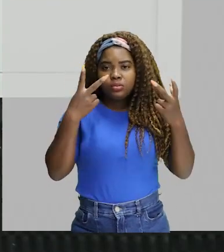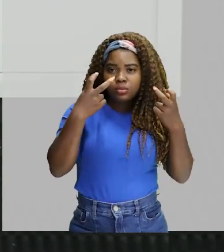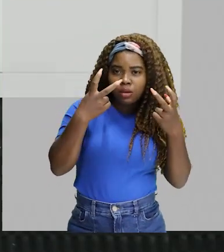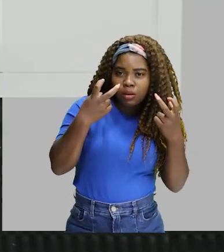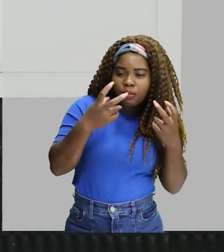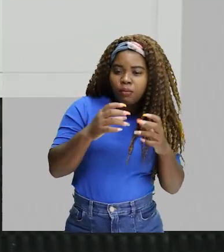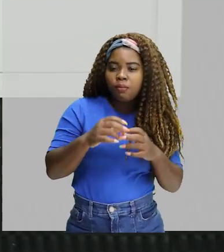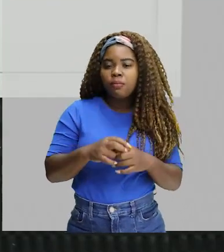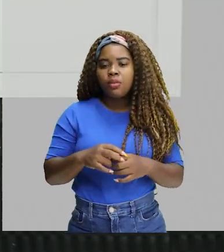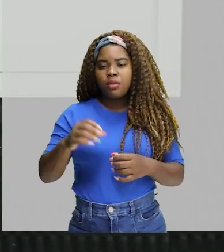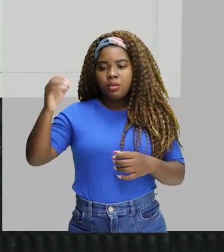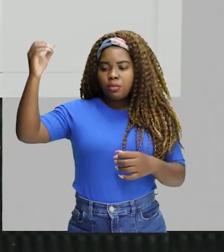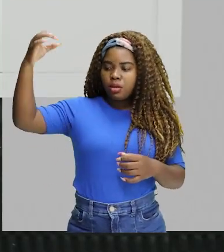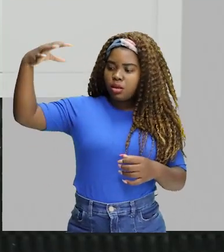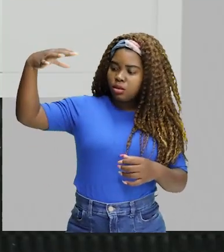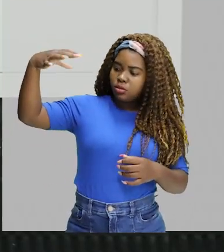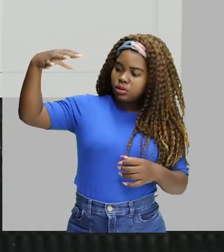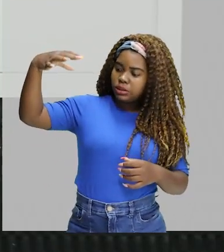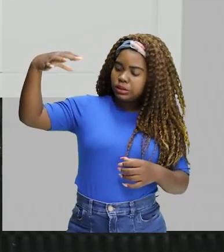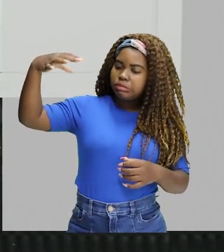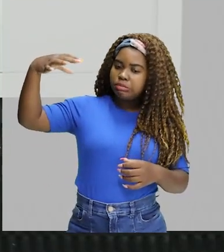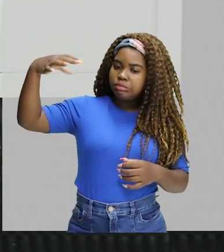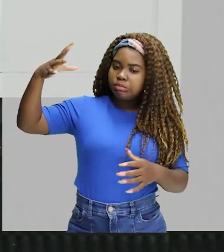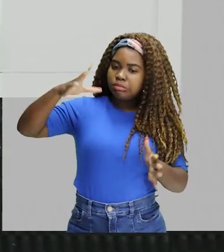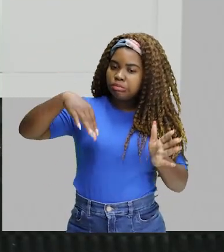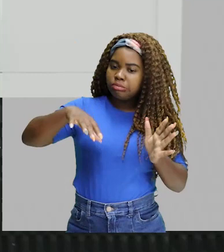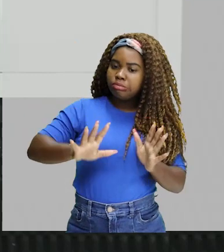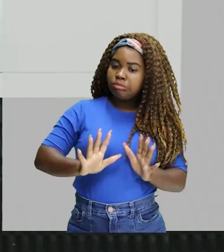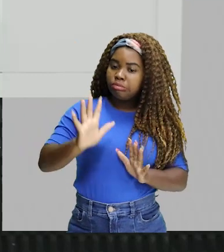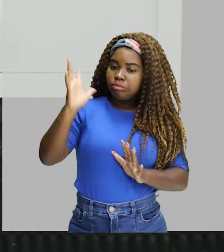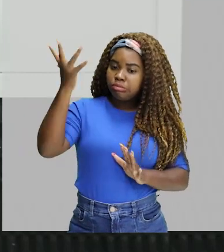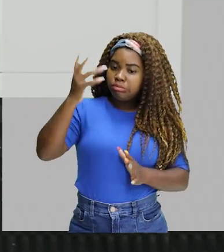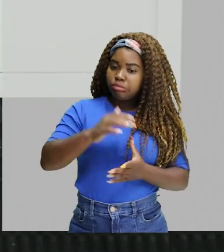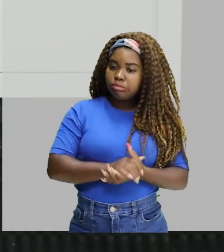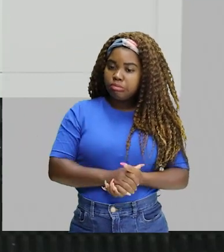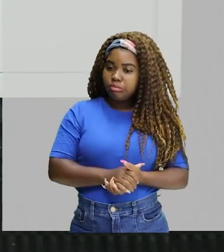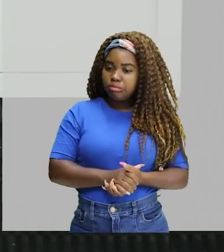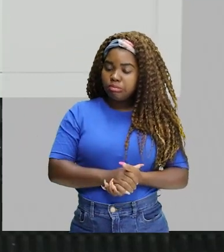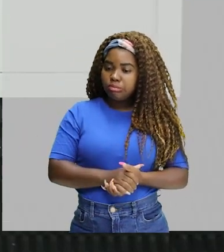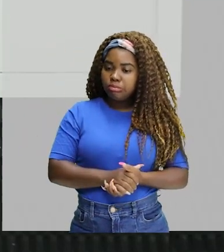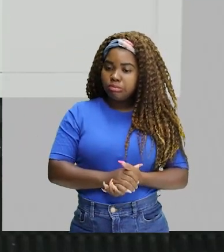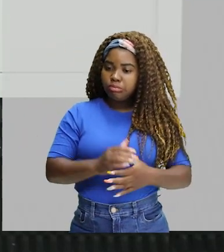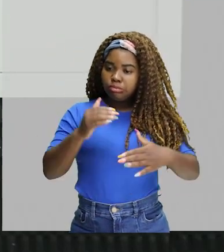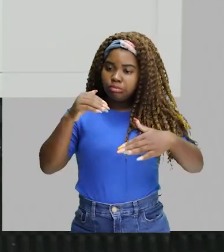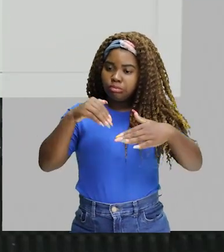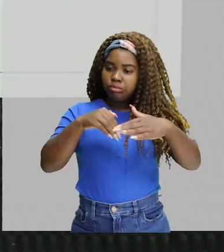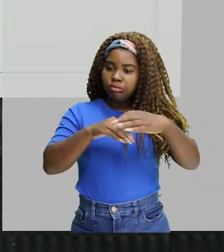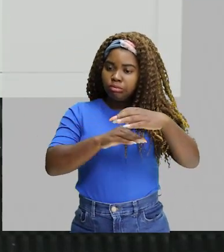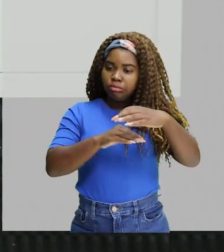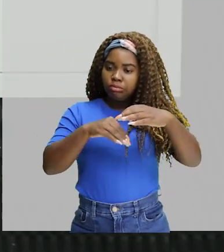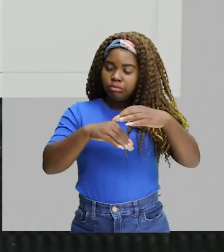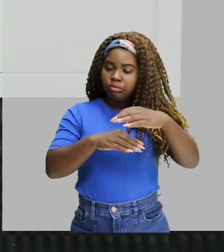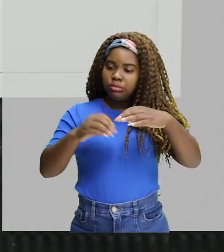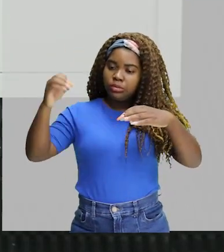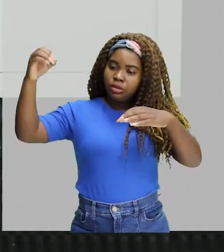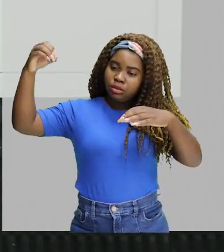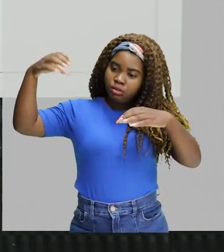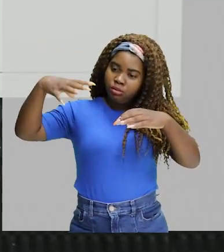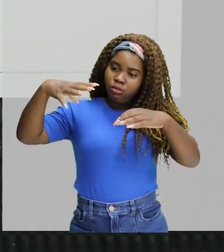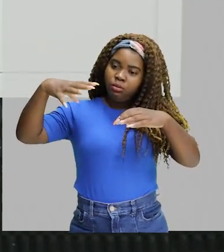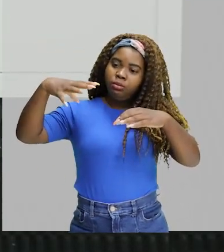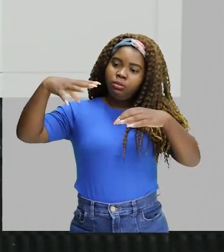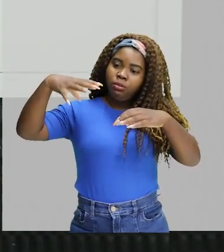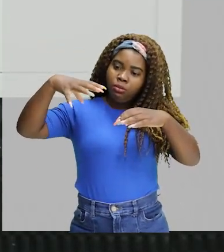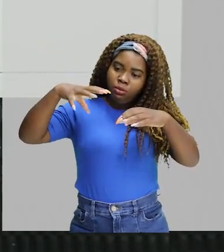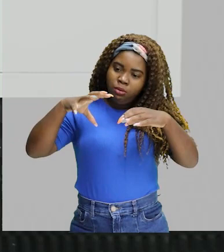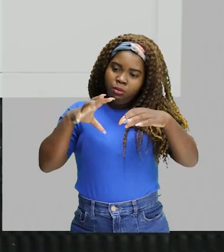Pela luz que entra, obviamente, pela entrada da caverna, você tem a luz, esta